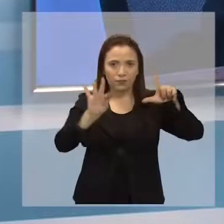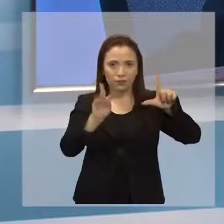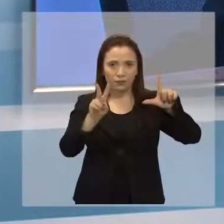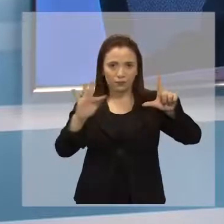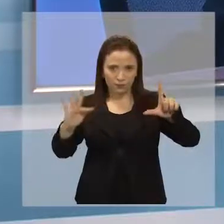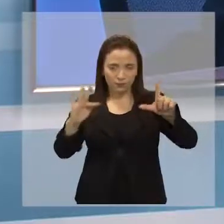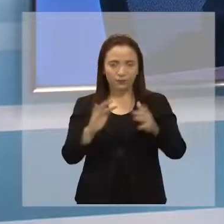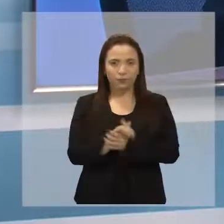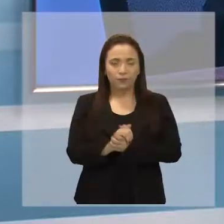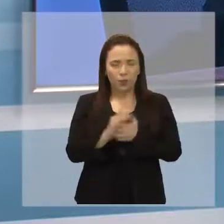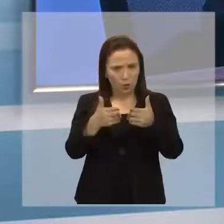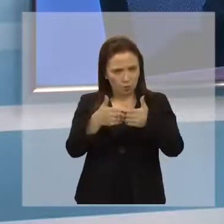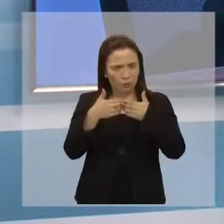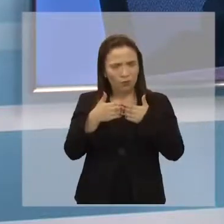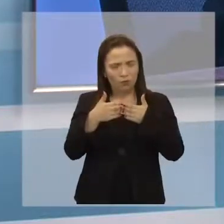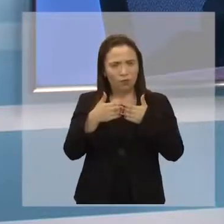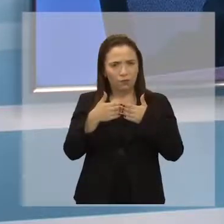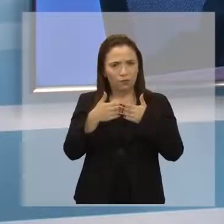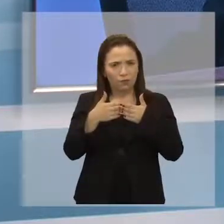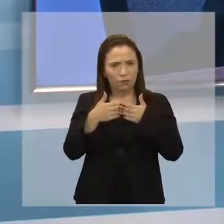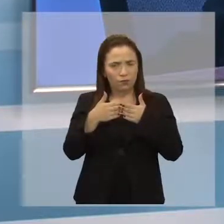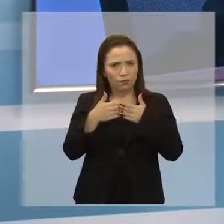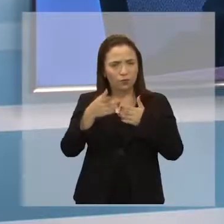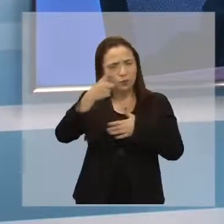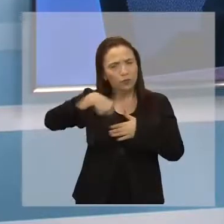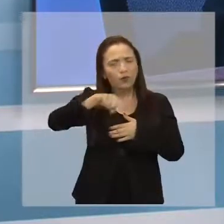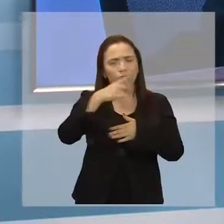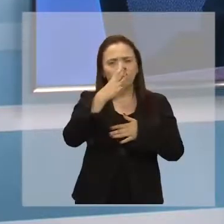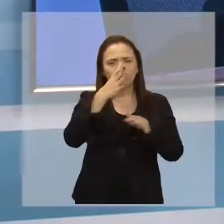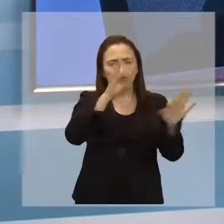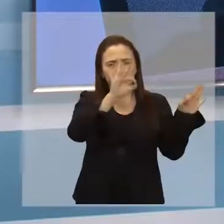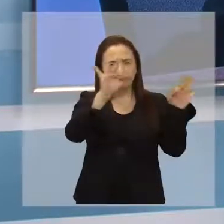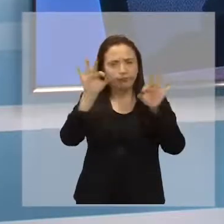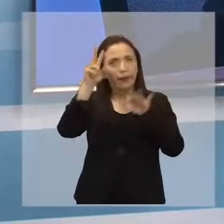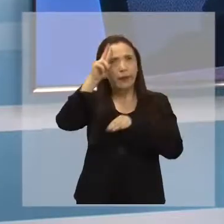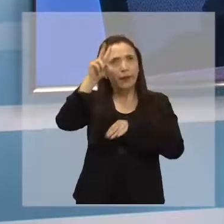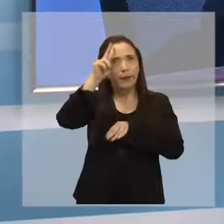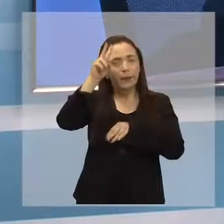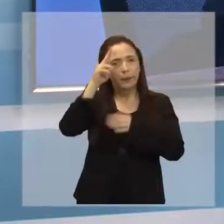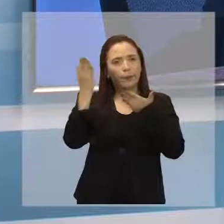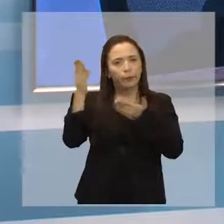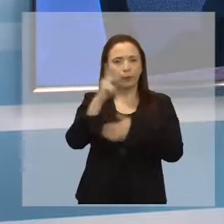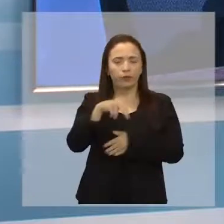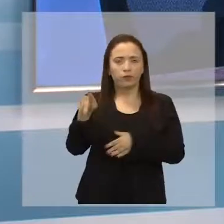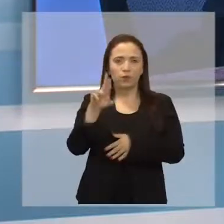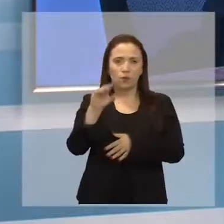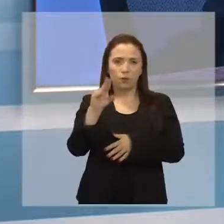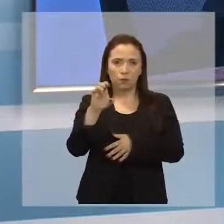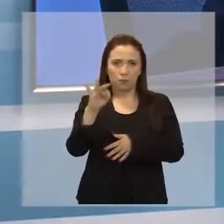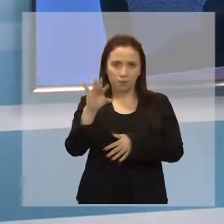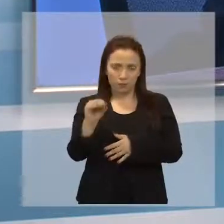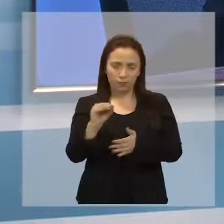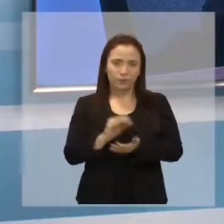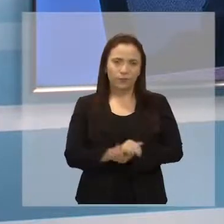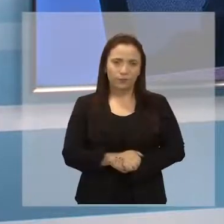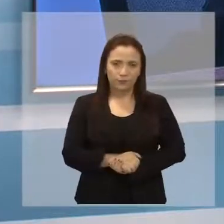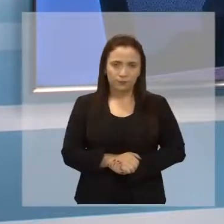Fortaleza. Por favor, ouçamos, em memória, o professor Roberto Martins